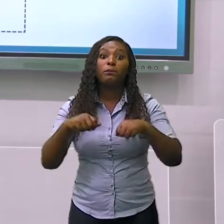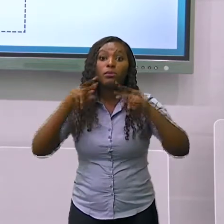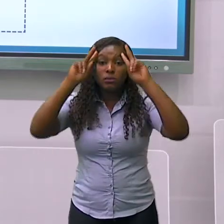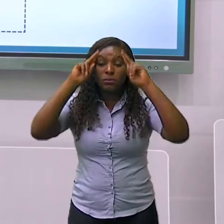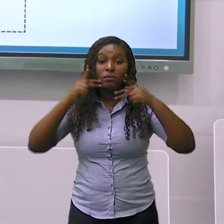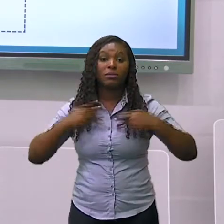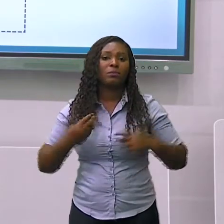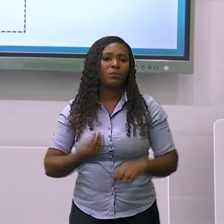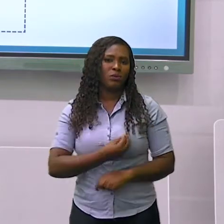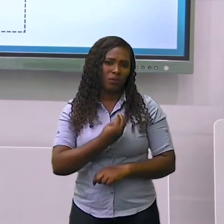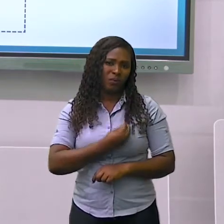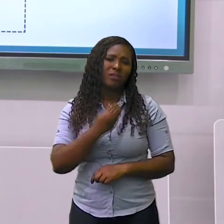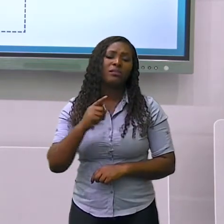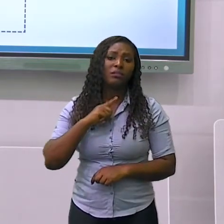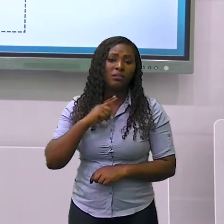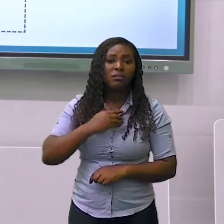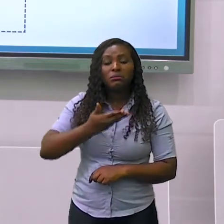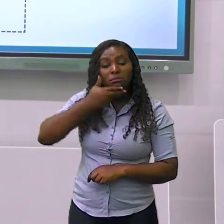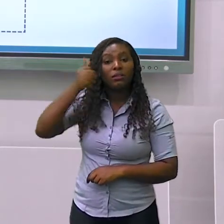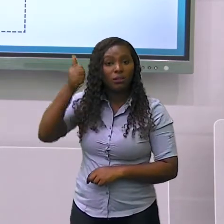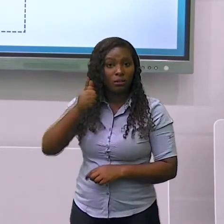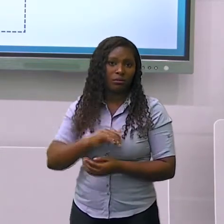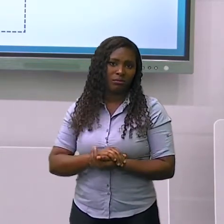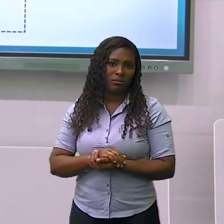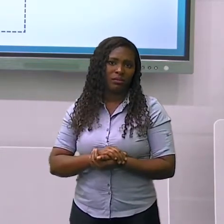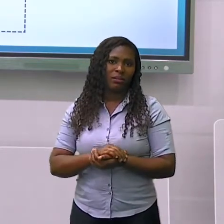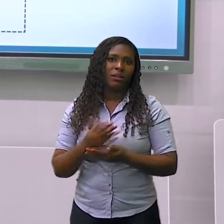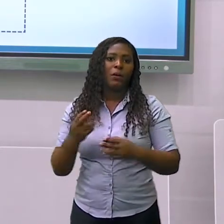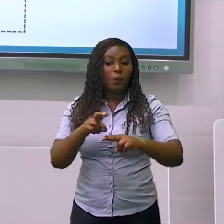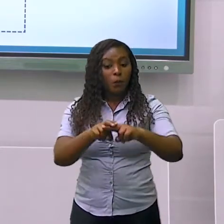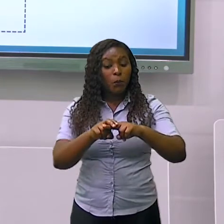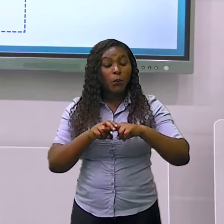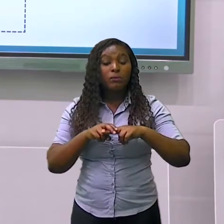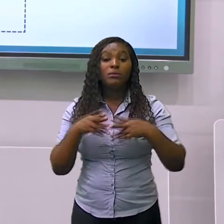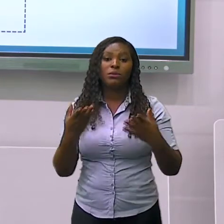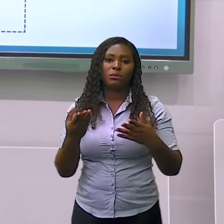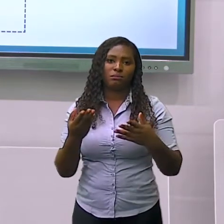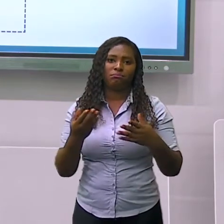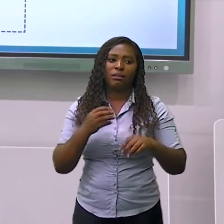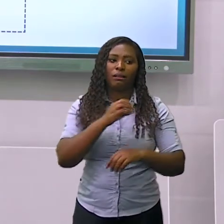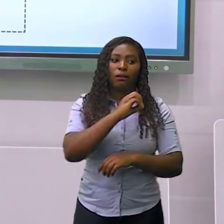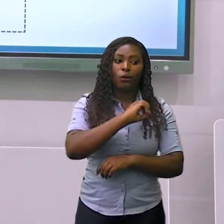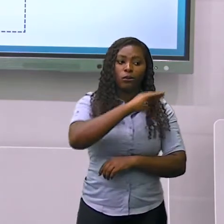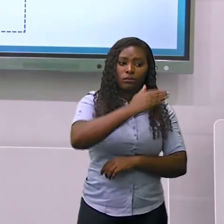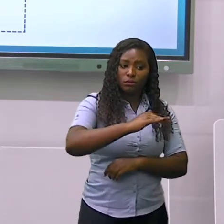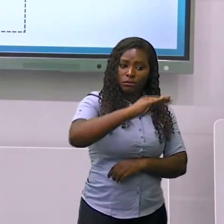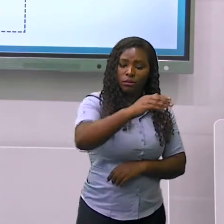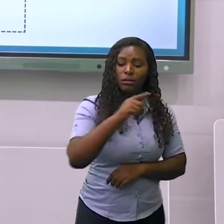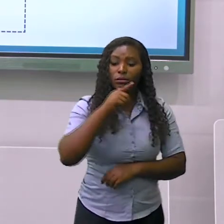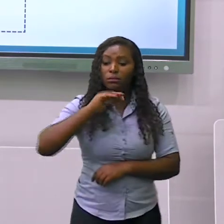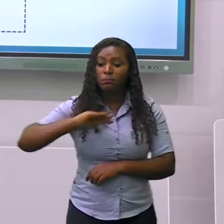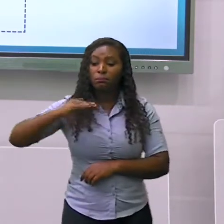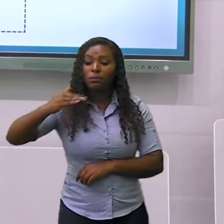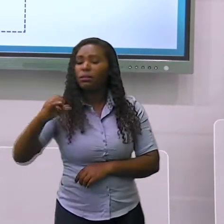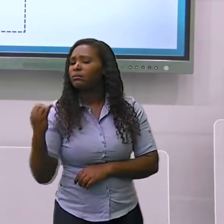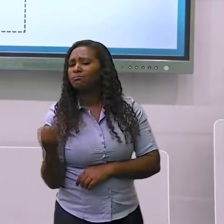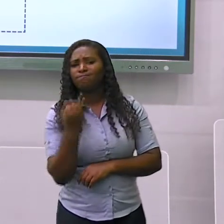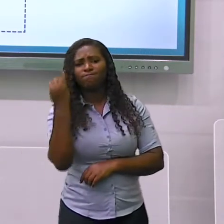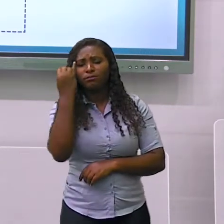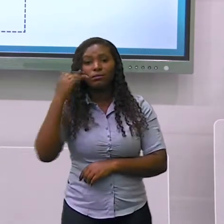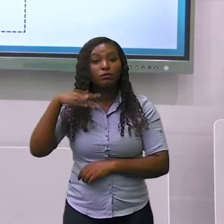esta biodiversidade marinha, nota-se que as águas que cobrem